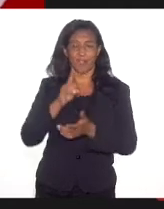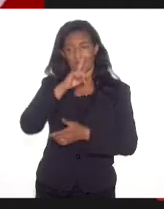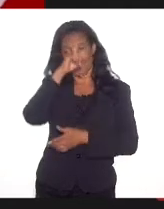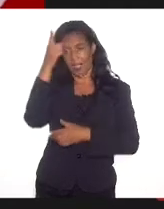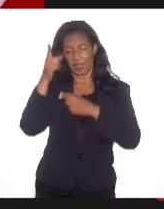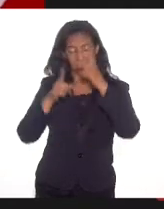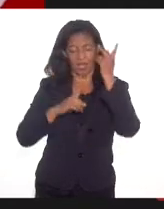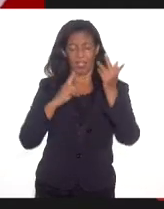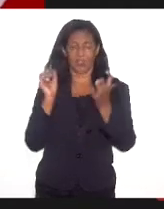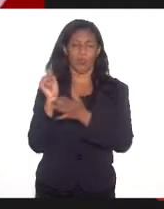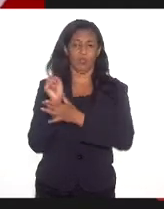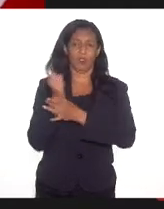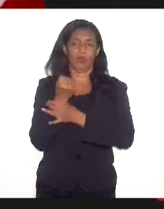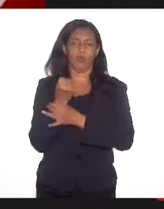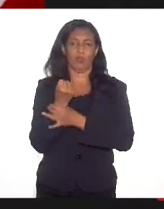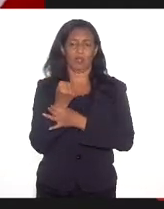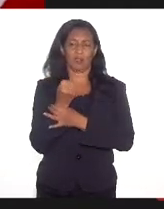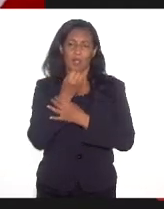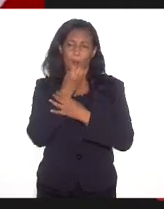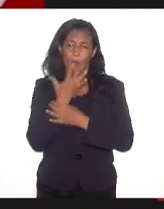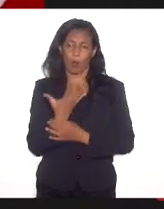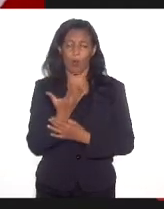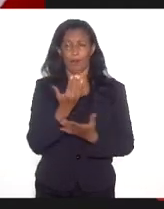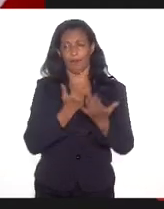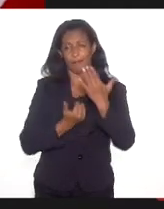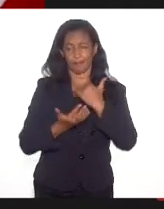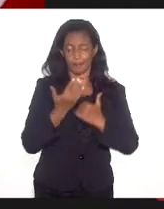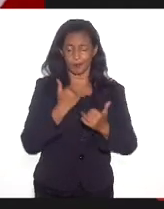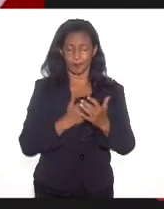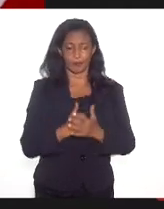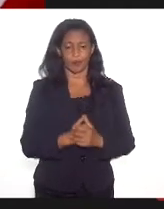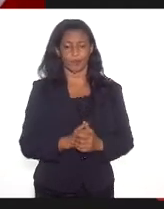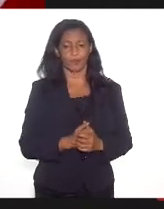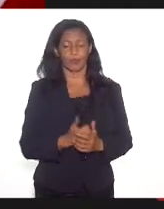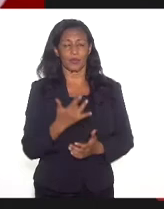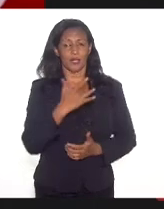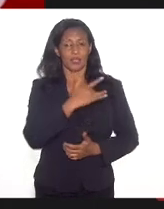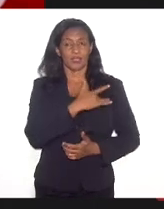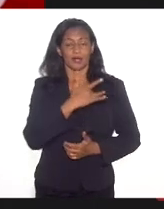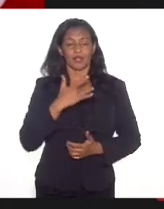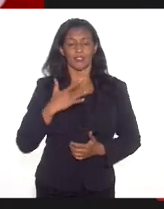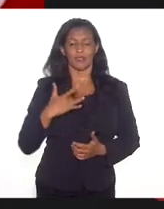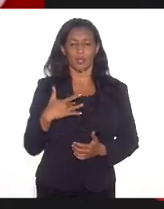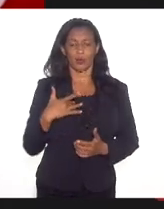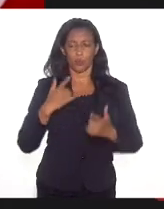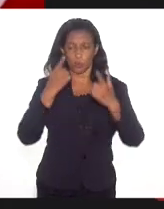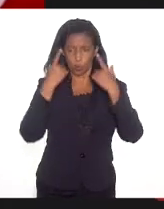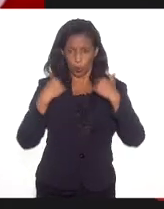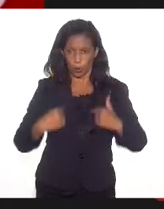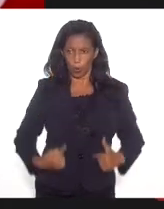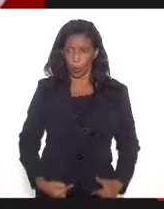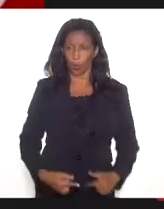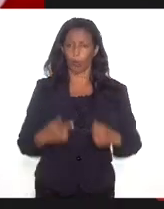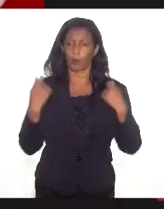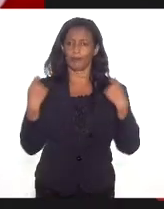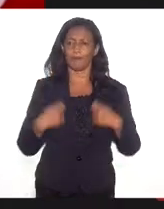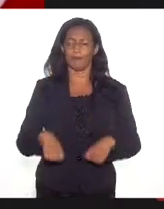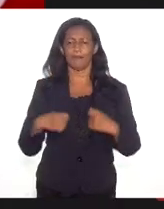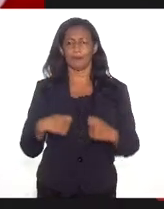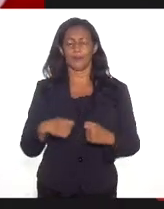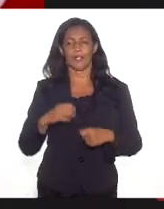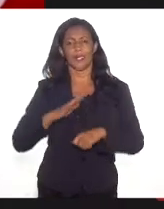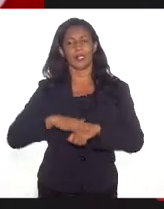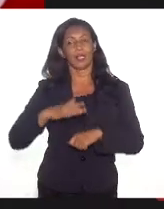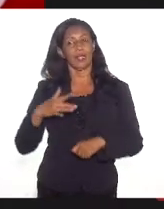segurança alimentar da nutrição né da saúde do nosso corpo físico que nesse momento é tão